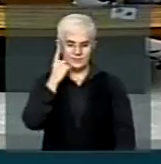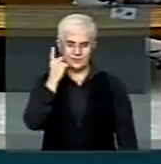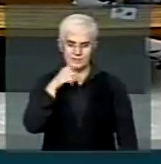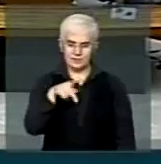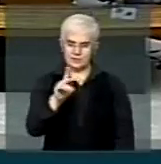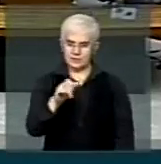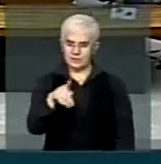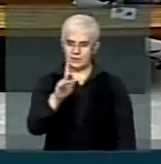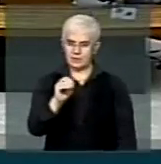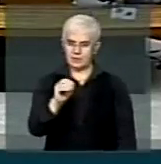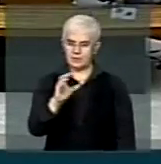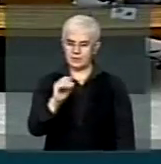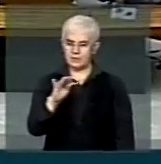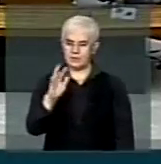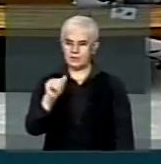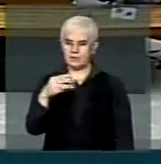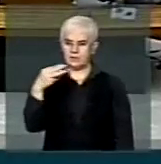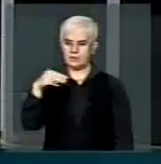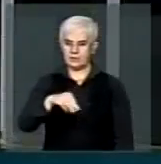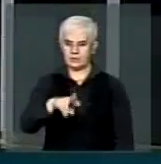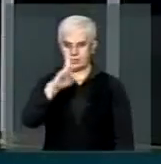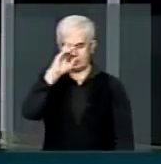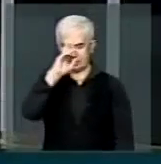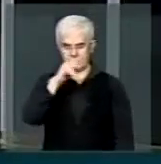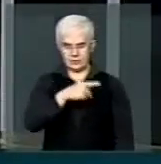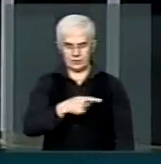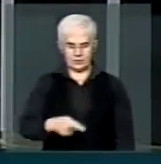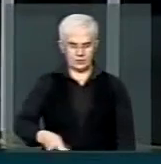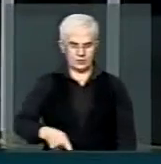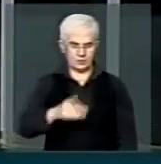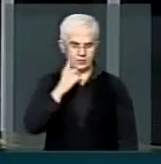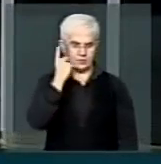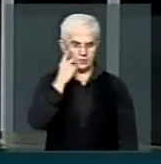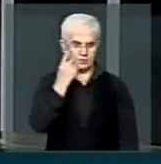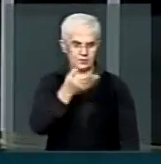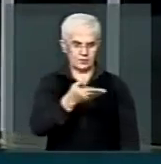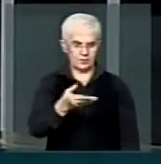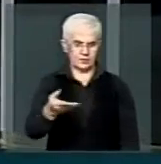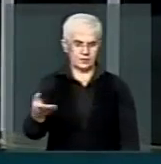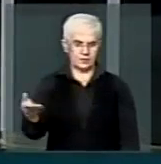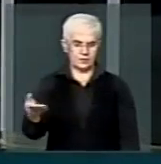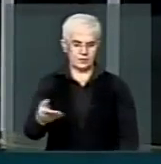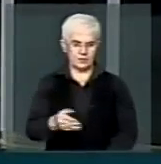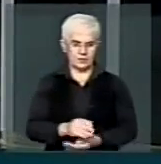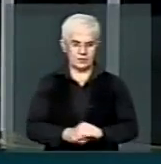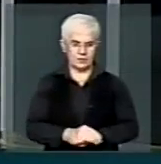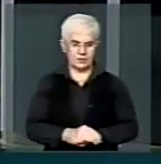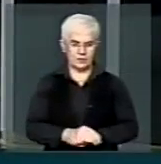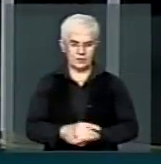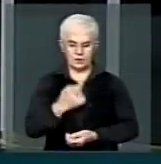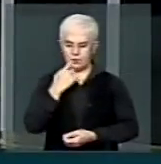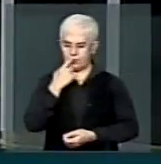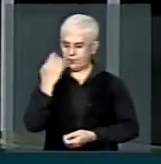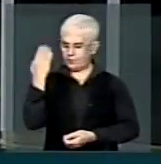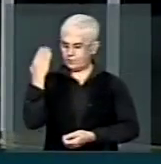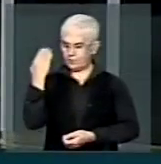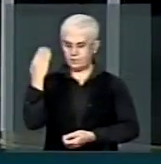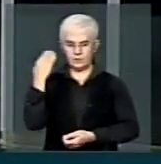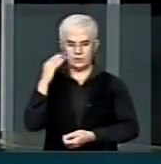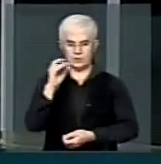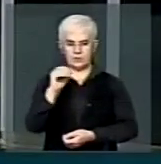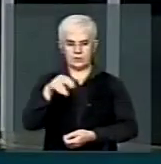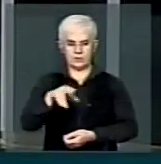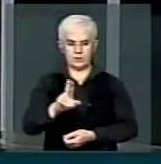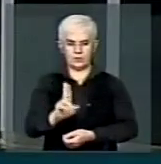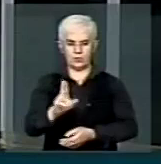Deputada Keiko Otta, 3 minutos. Senhor presidente, senhoras e senhores parlamentares, recentemente a